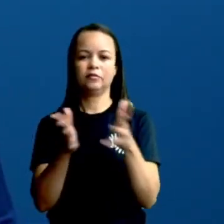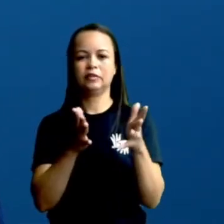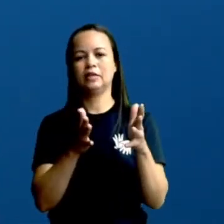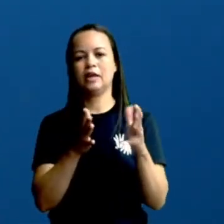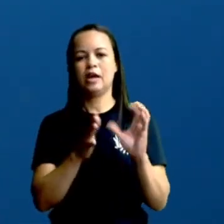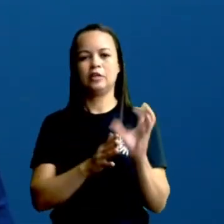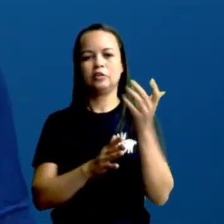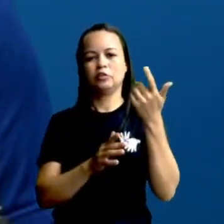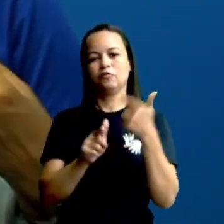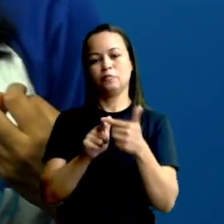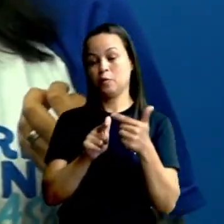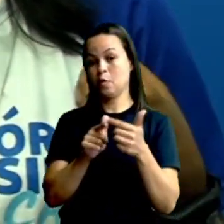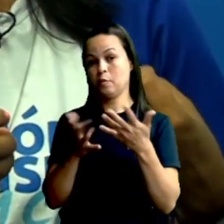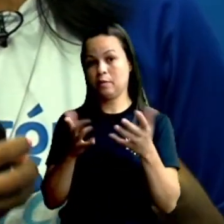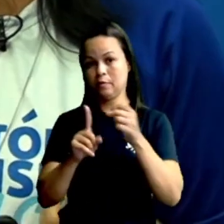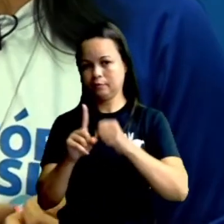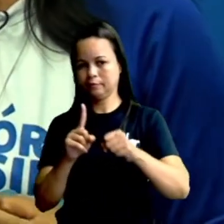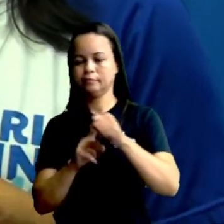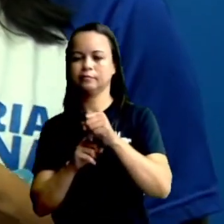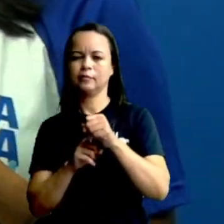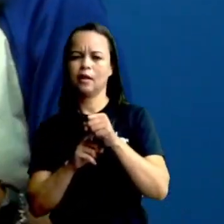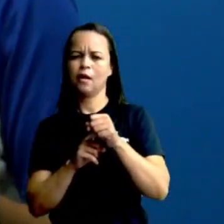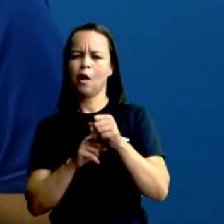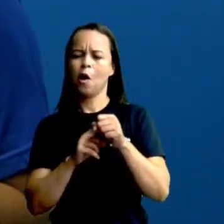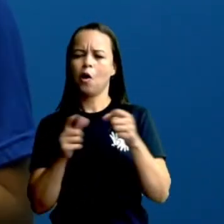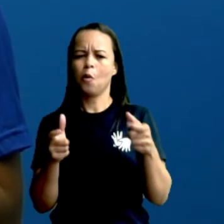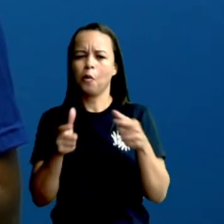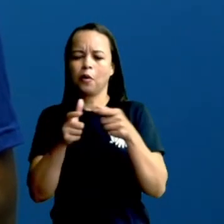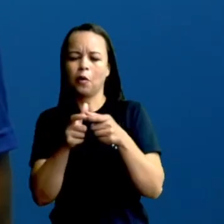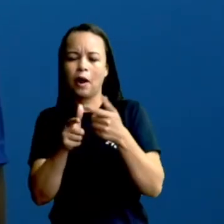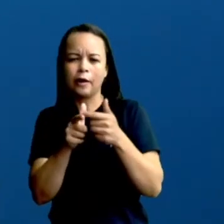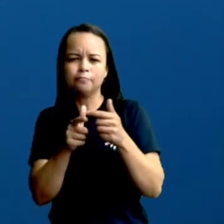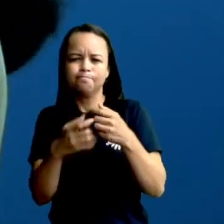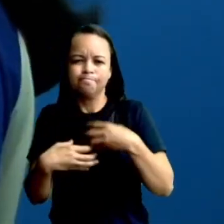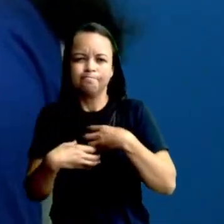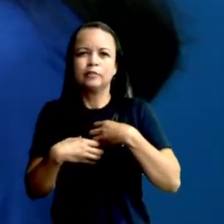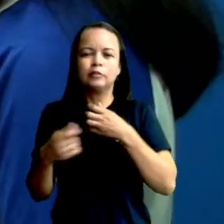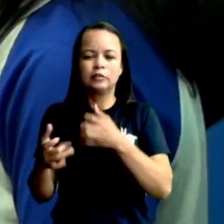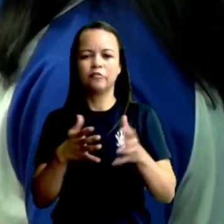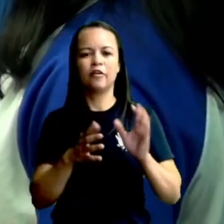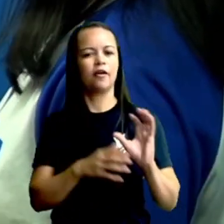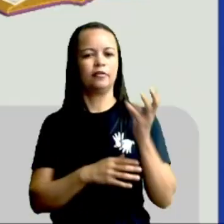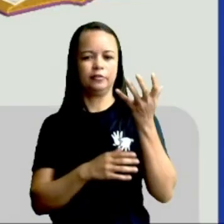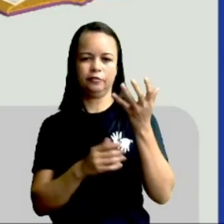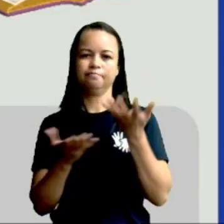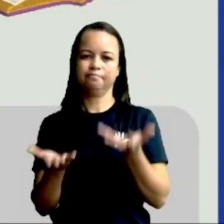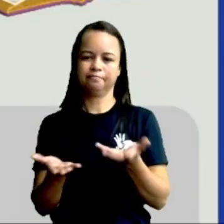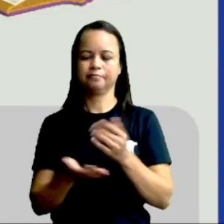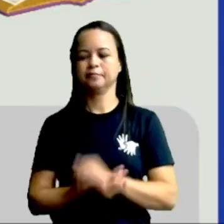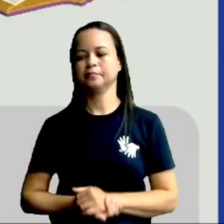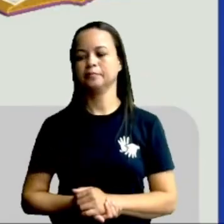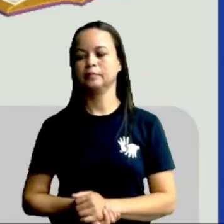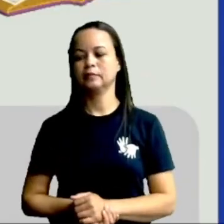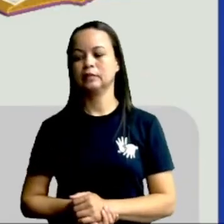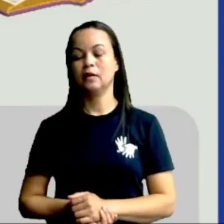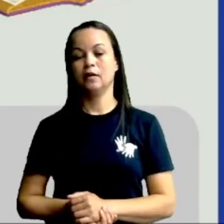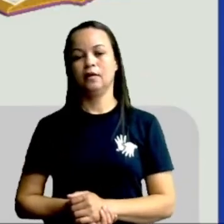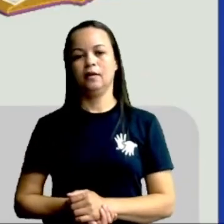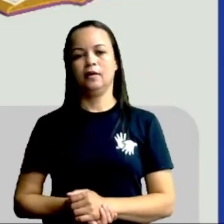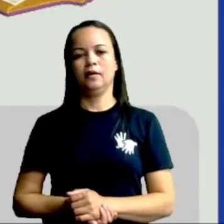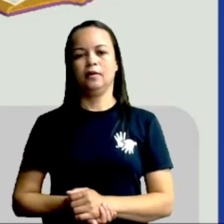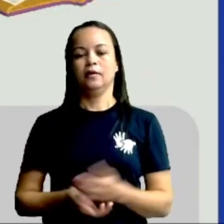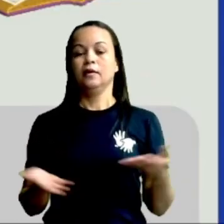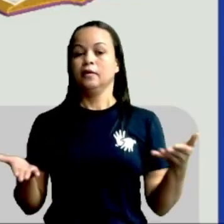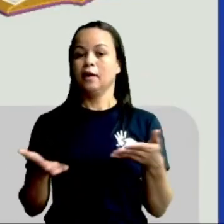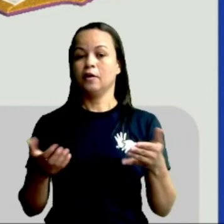problema social? É com pequenas atitudes que a gente vai resolvendo também. Tá bom? E aí chegamos à hora da